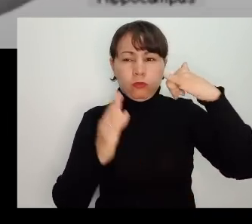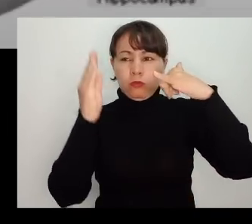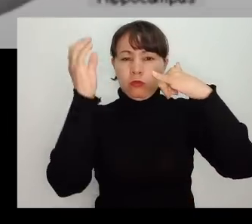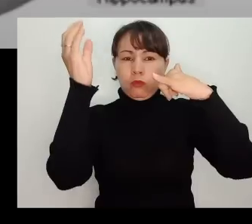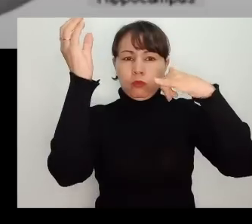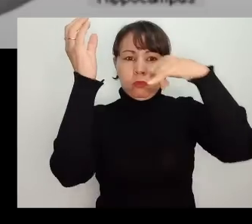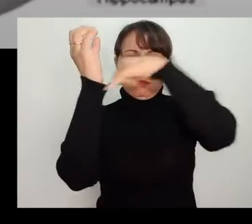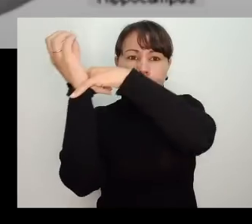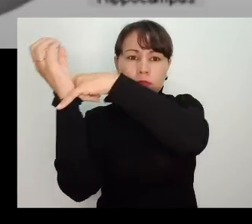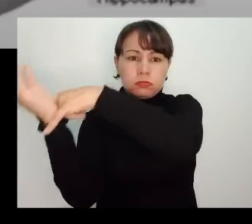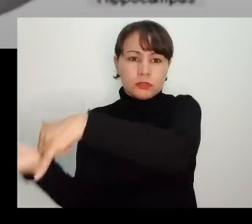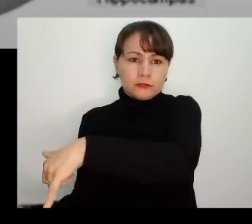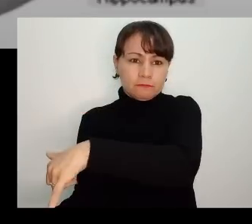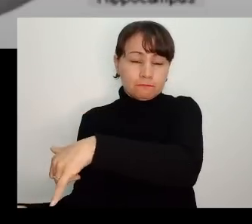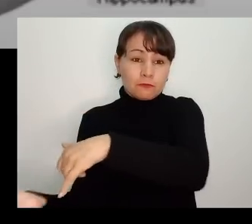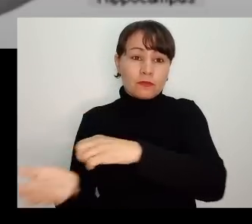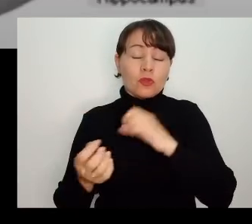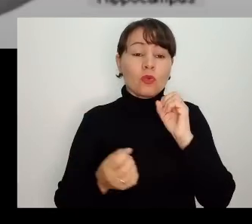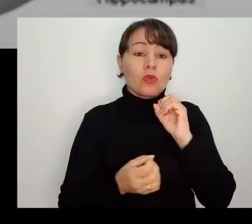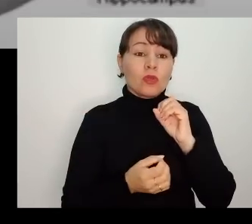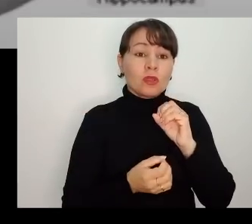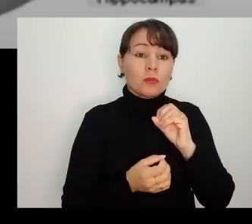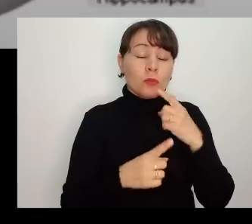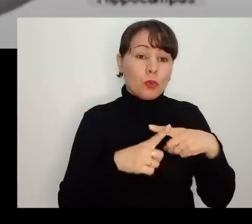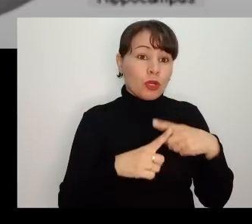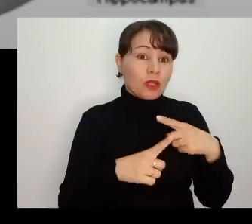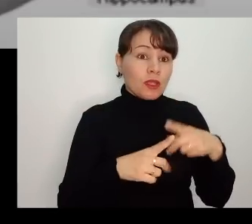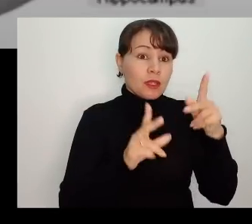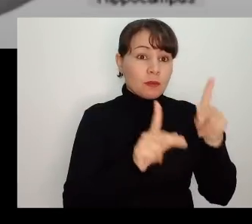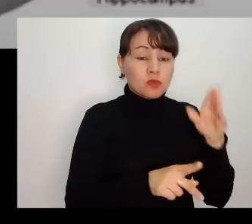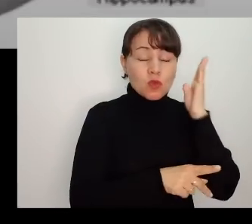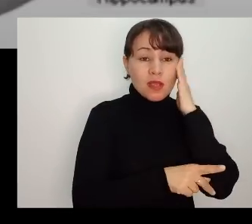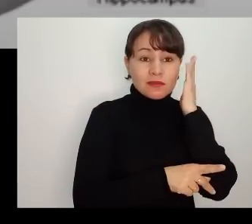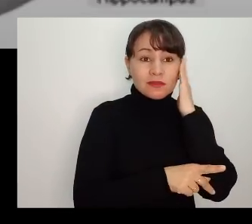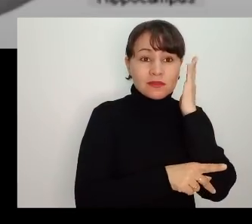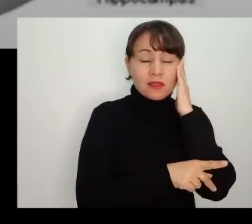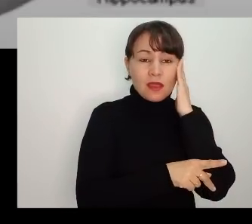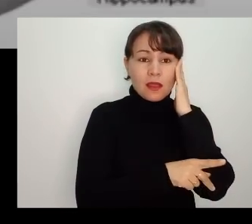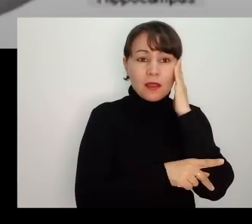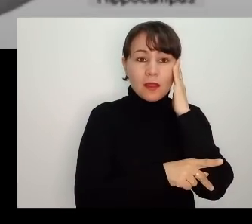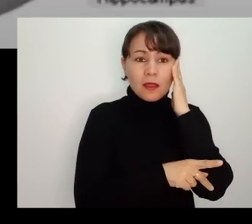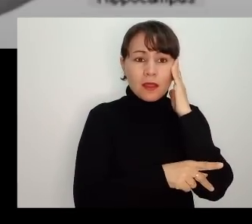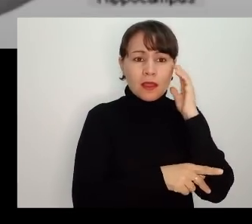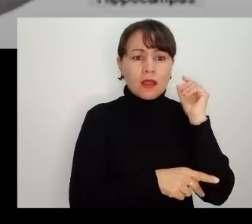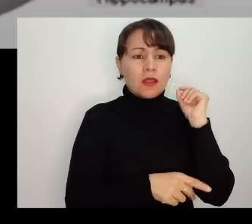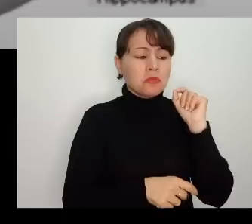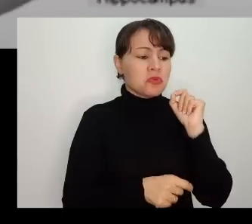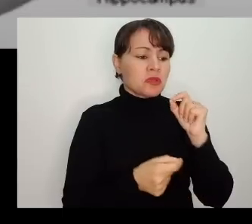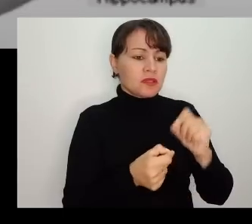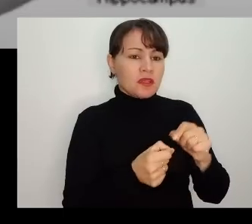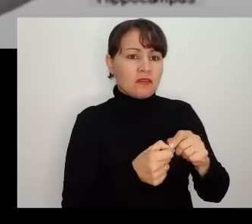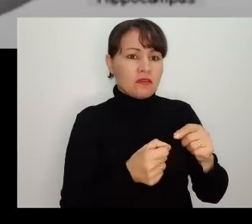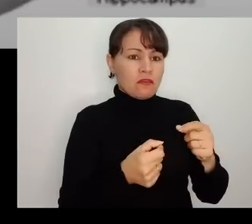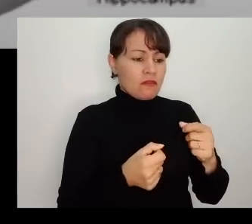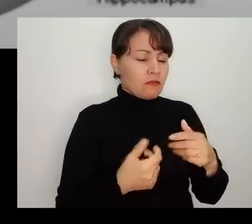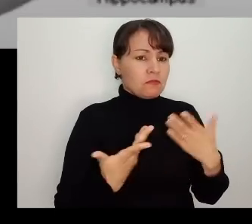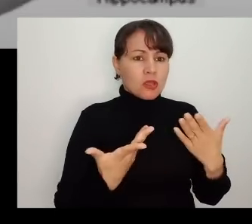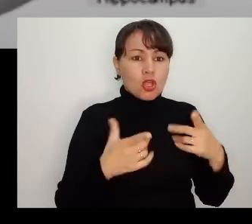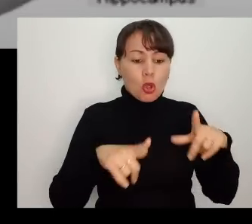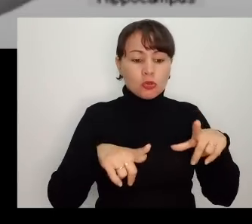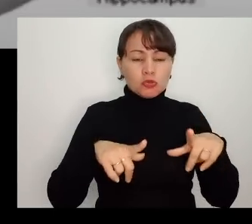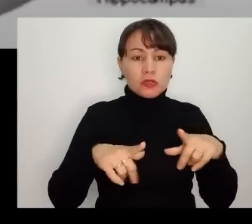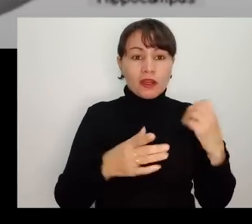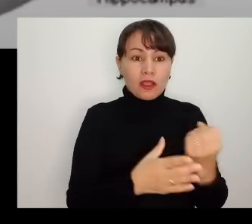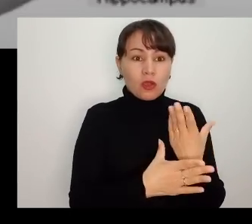Torres Gêmeas. Então, por que a pessoa sabe o que estava fazendo ou